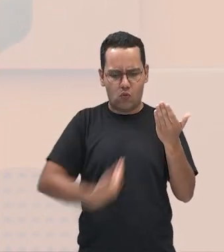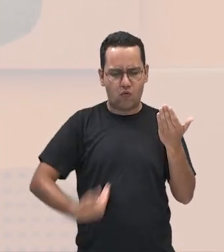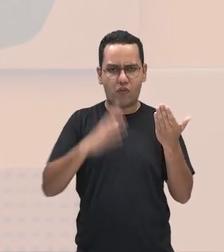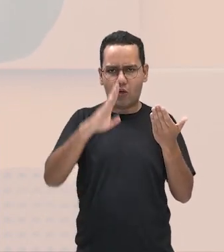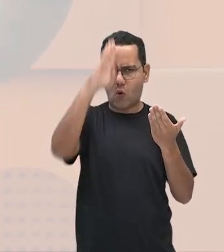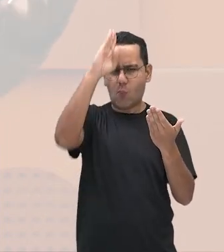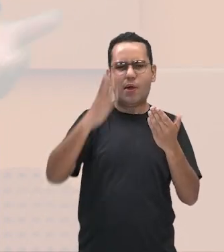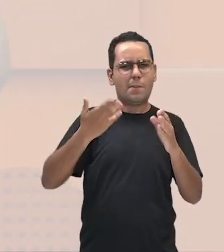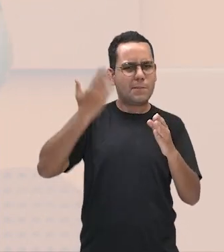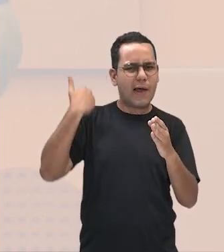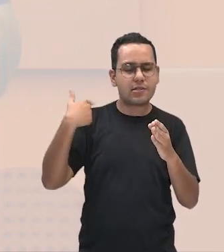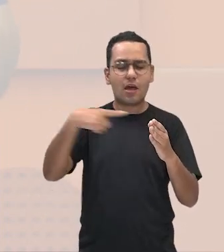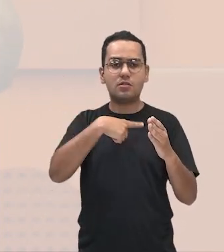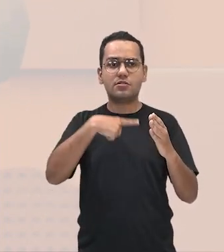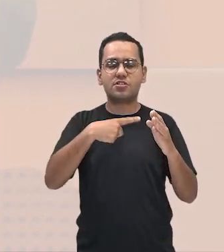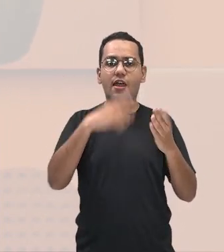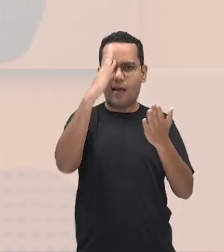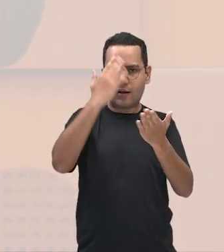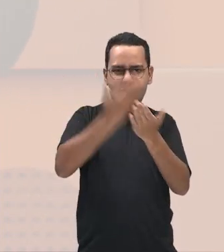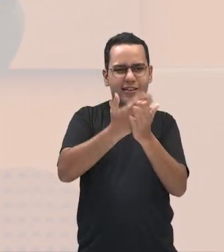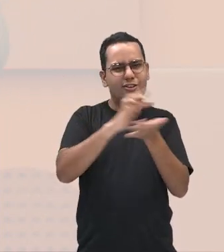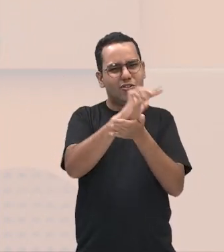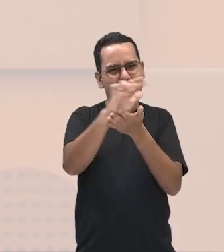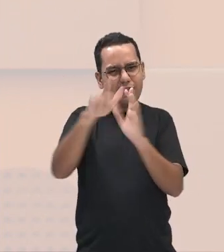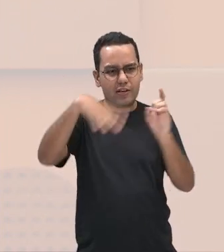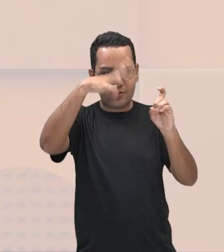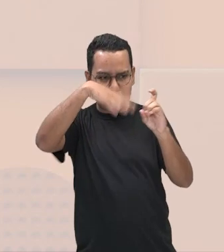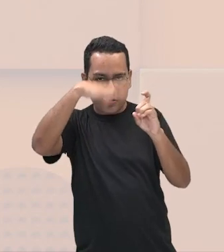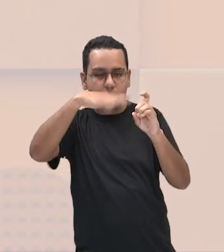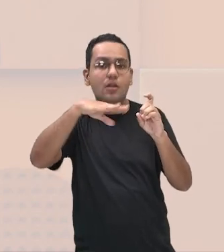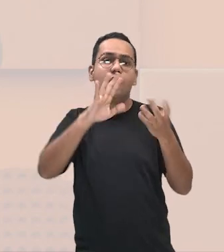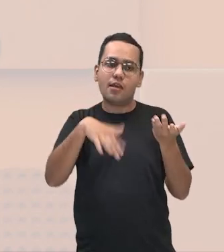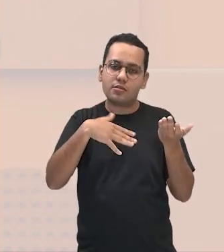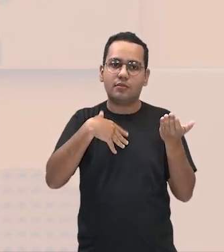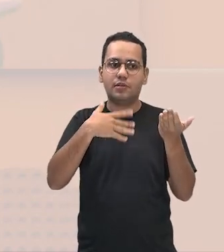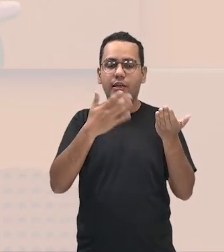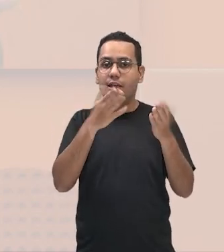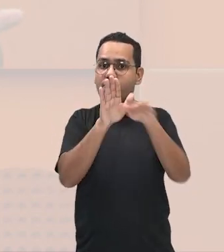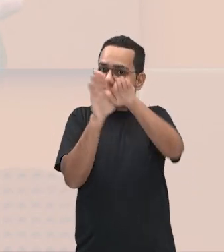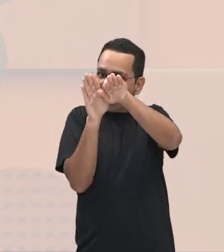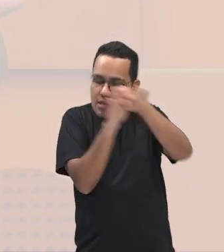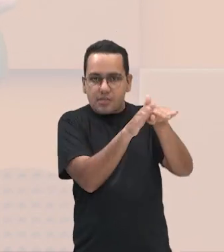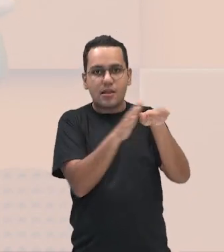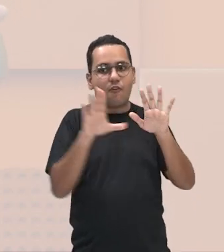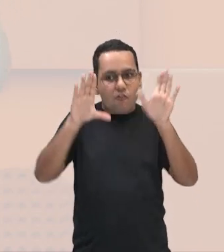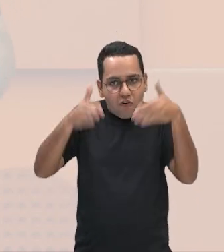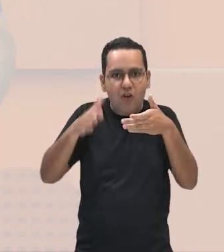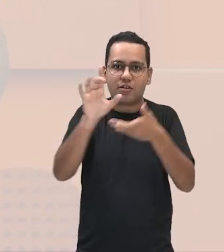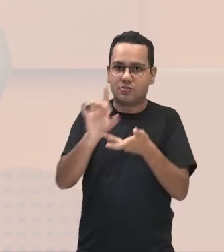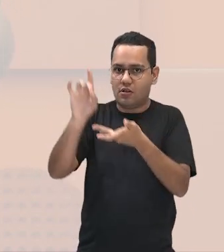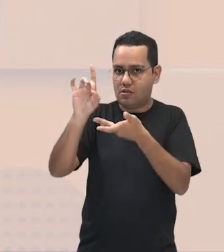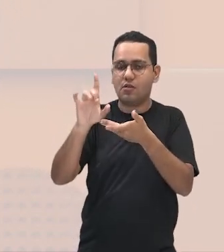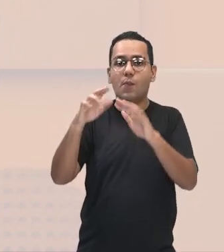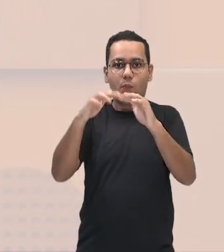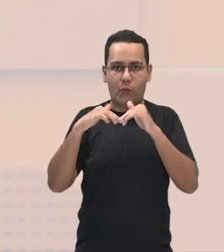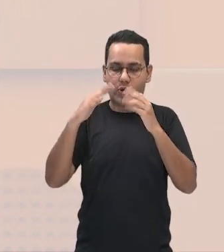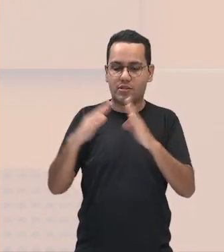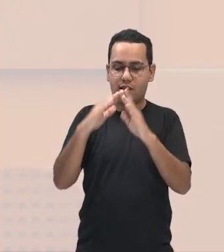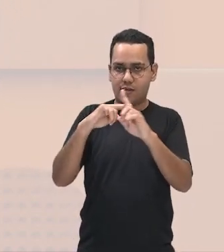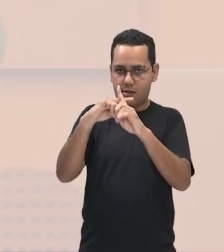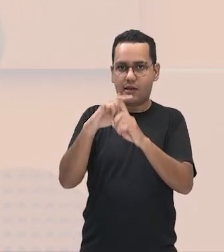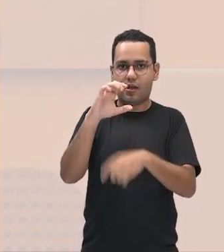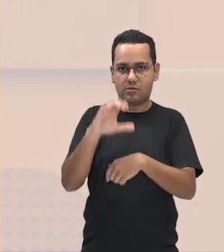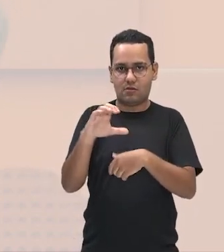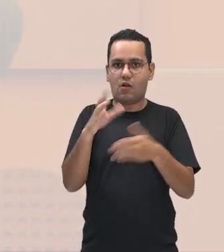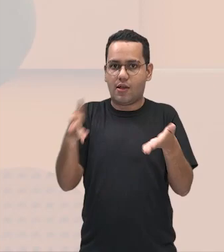E nós vamos ver, então, o quê? Esse poder, então, dessa Igreja Católica, nascida, então, lá no final do Império e vai exercer,